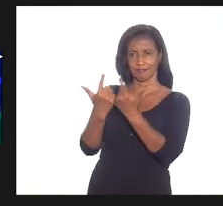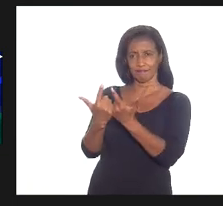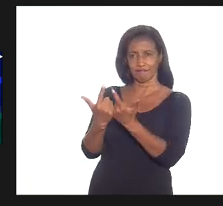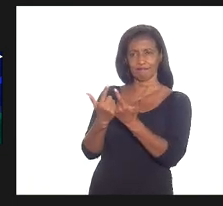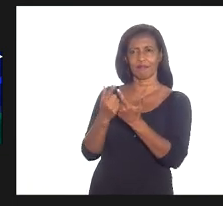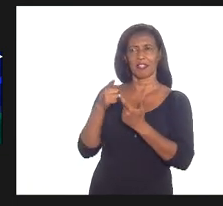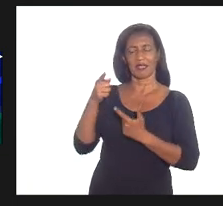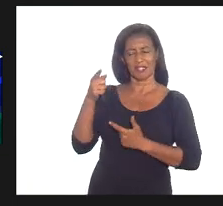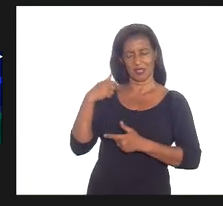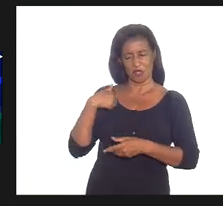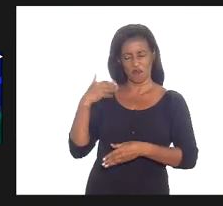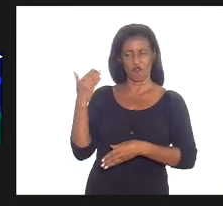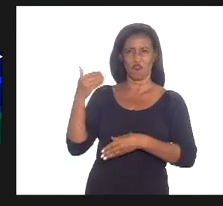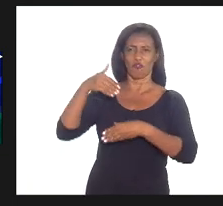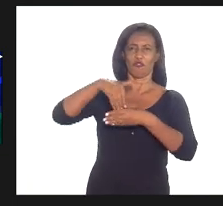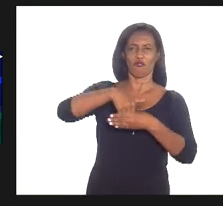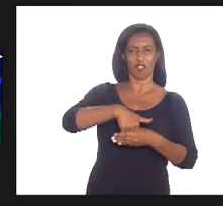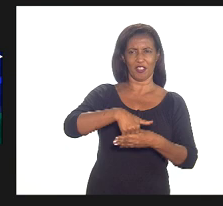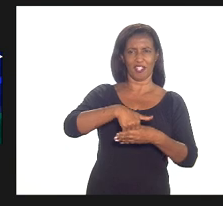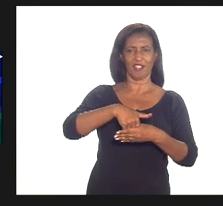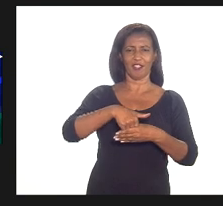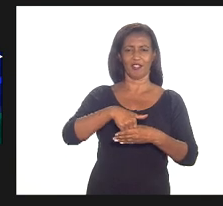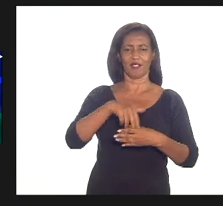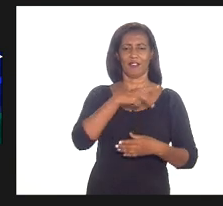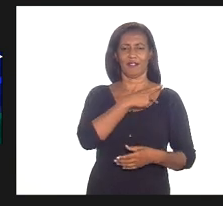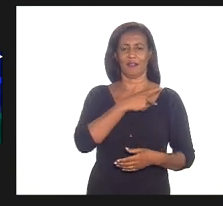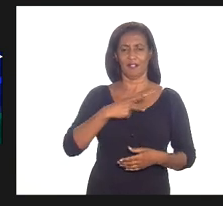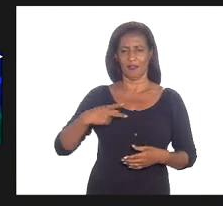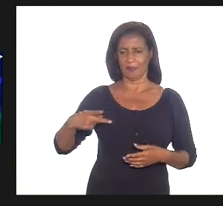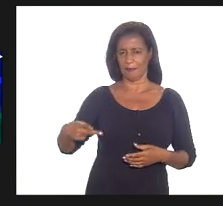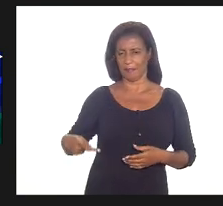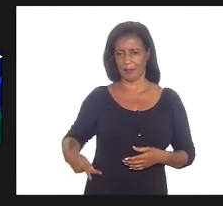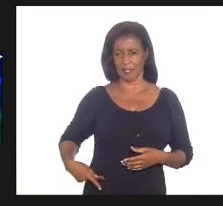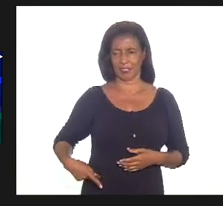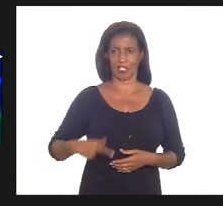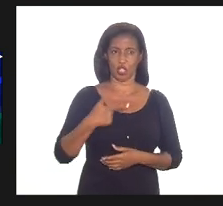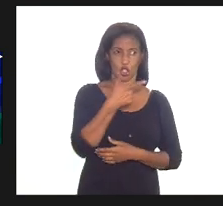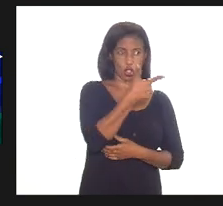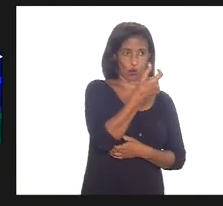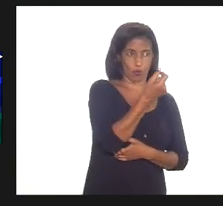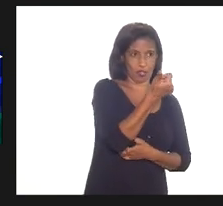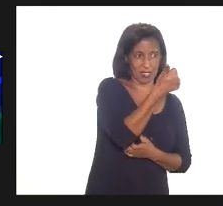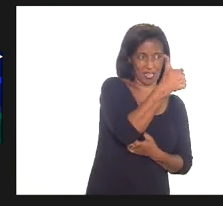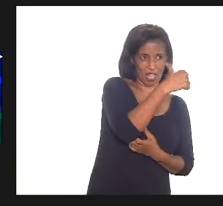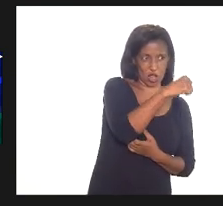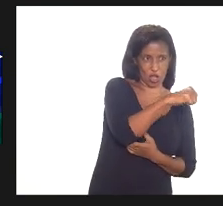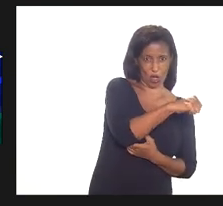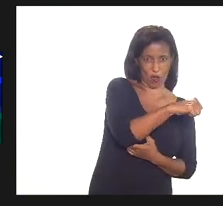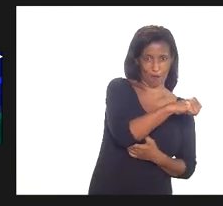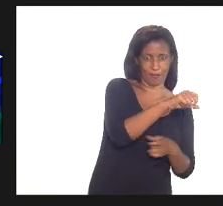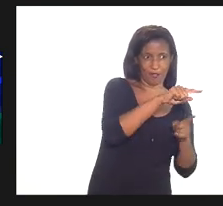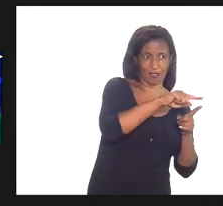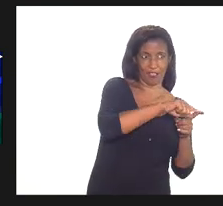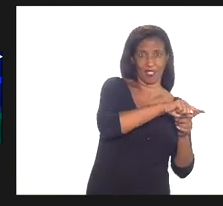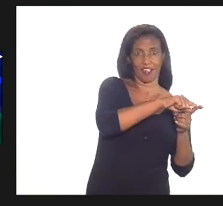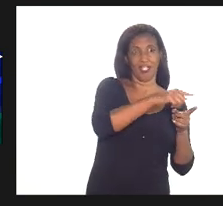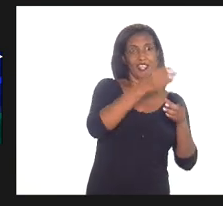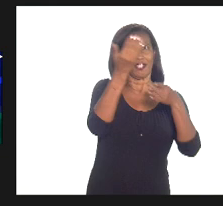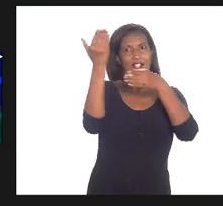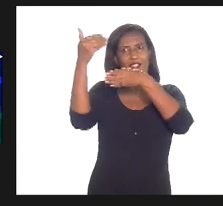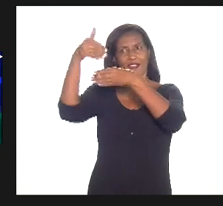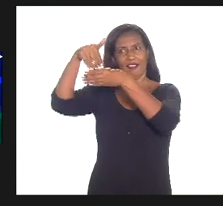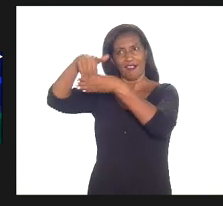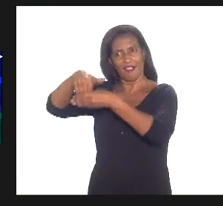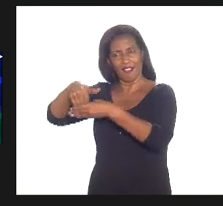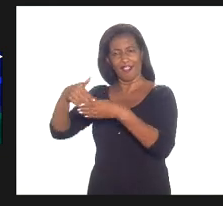e votei no presidente na 2019 errei Pereira eu gosto